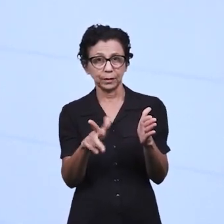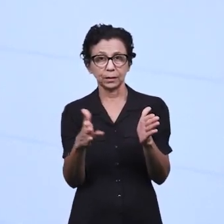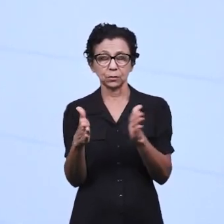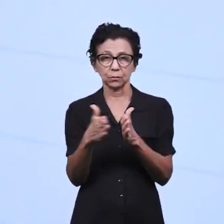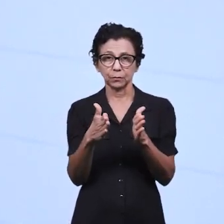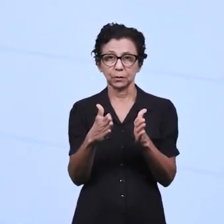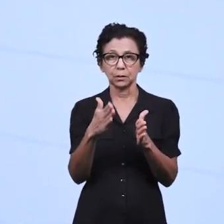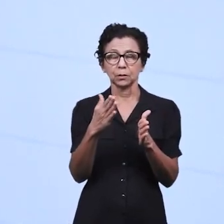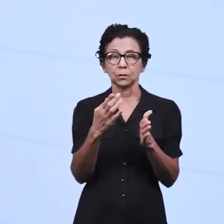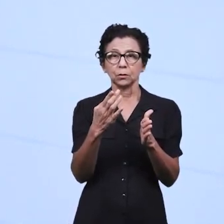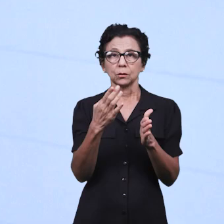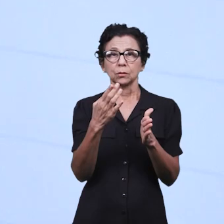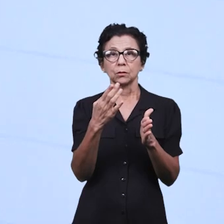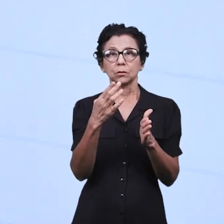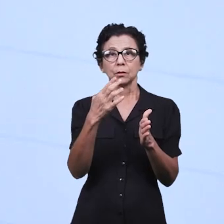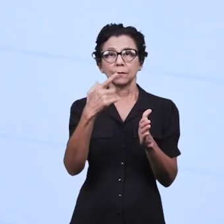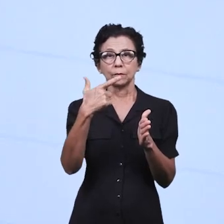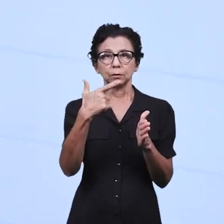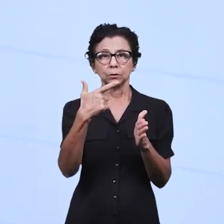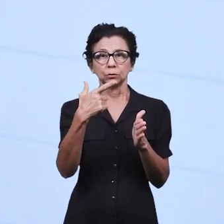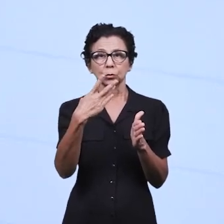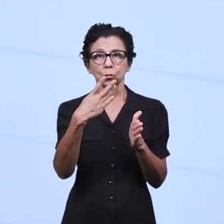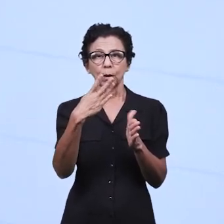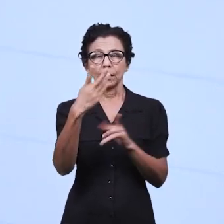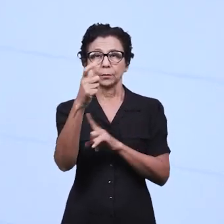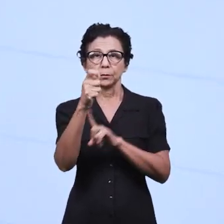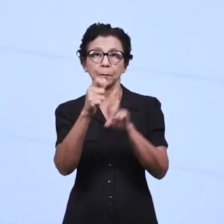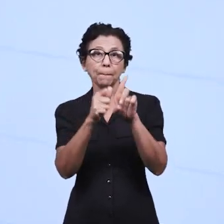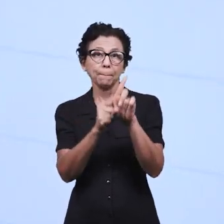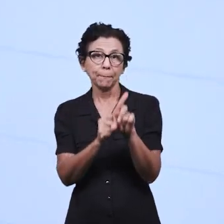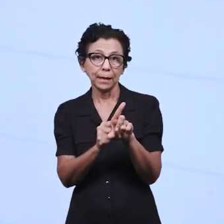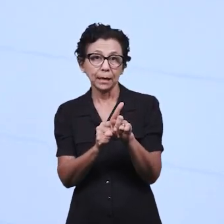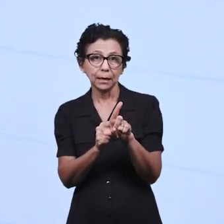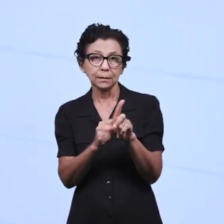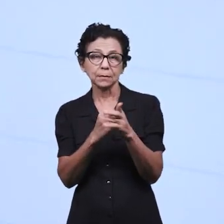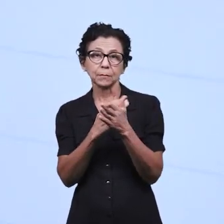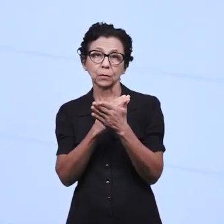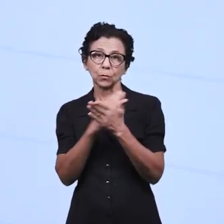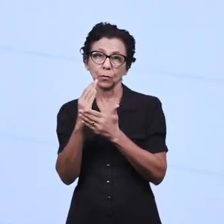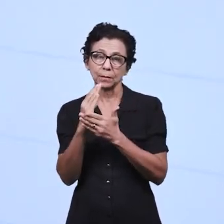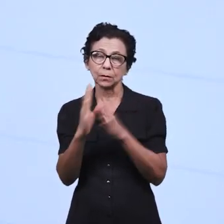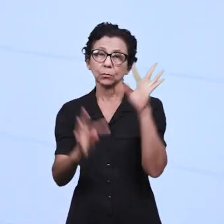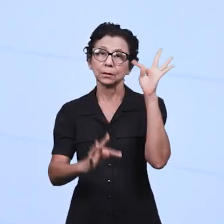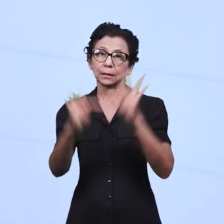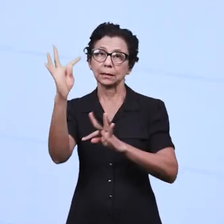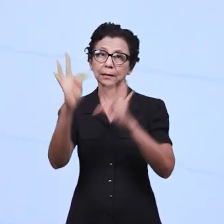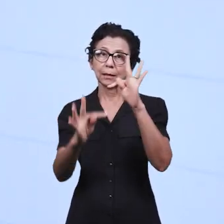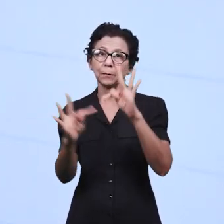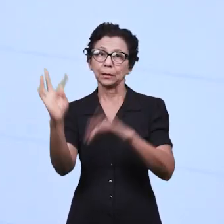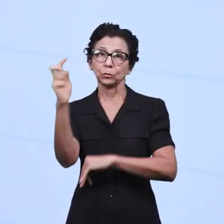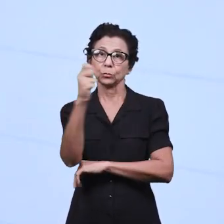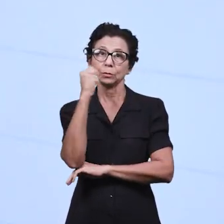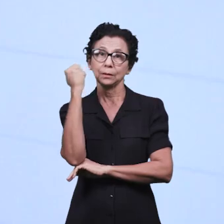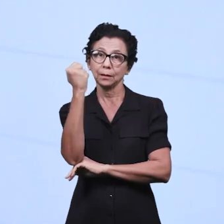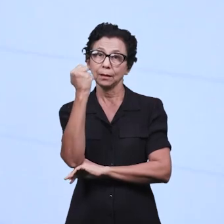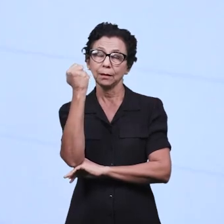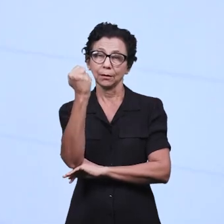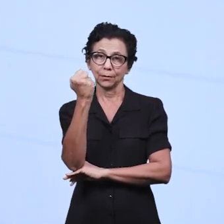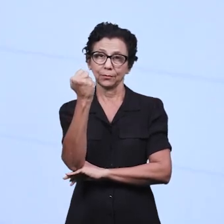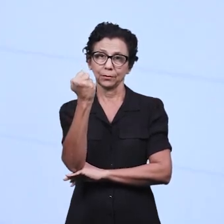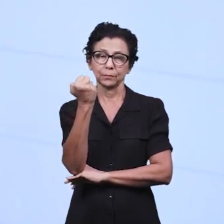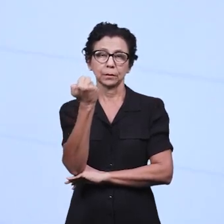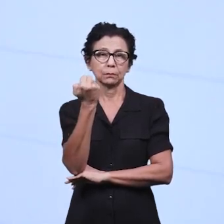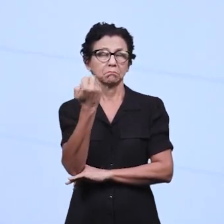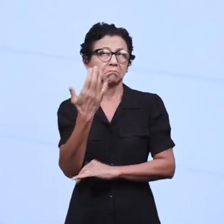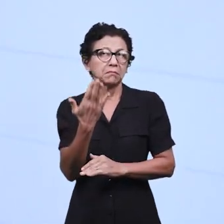sabendo que a carência é de 24 meses para alguns exames, tratamento de alta complexidade. Sim. Porque